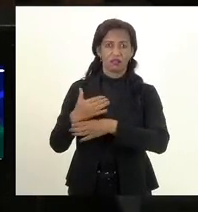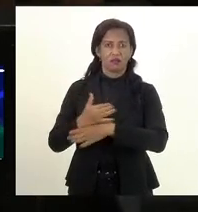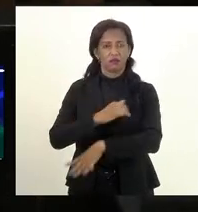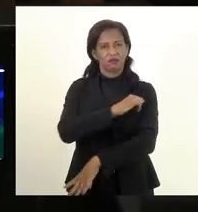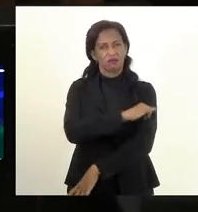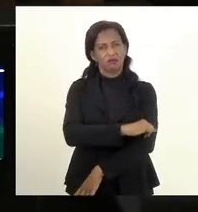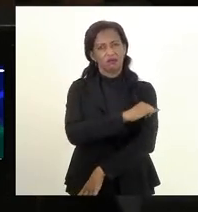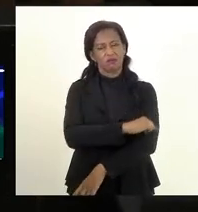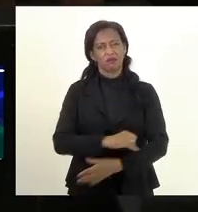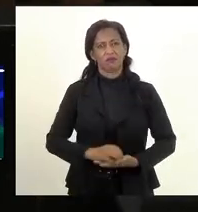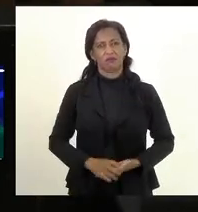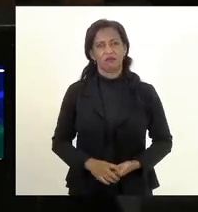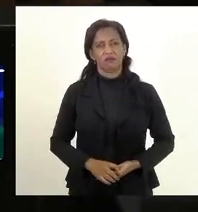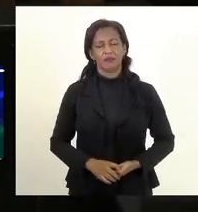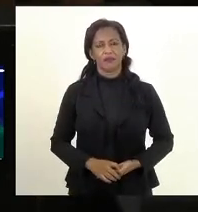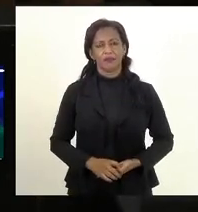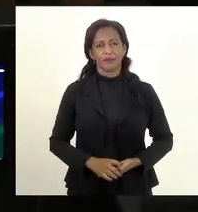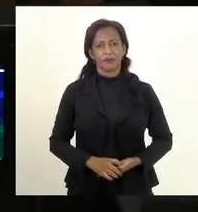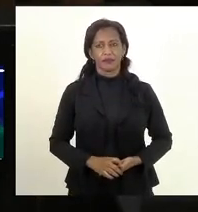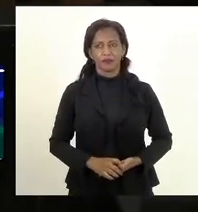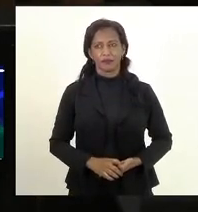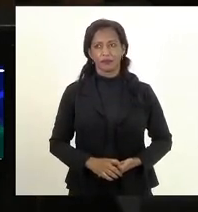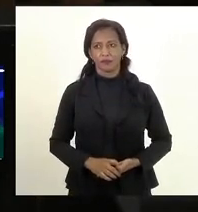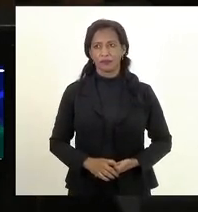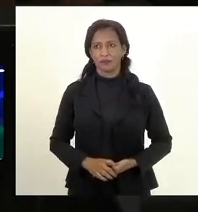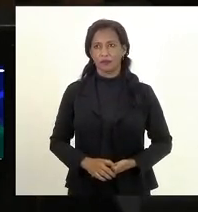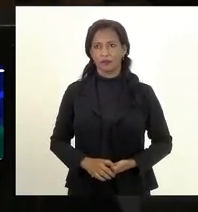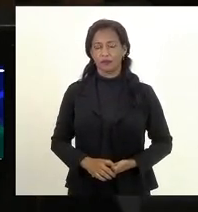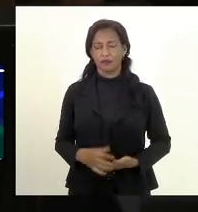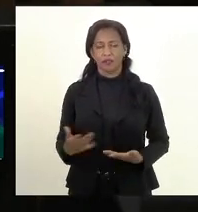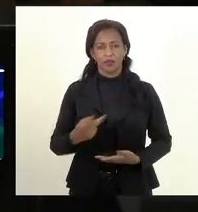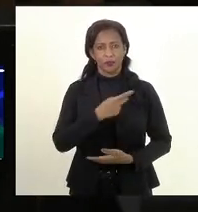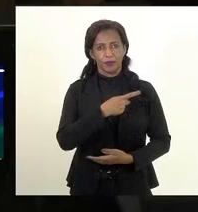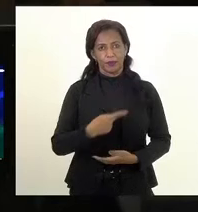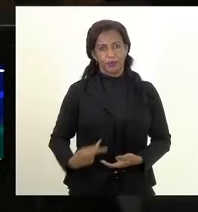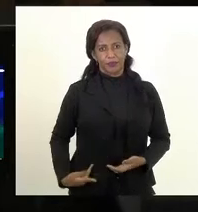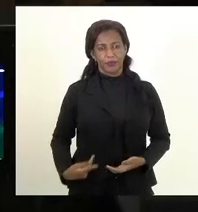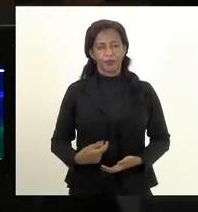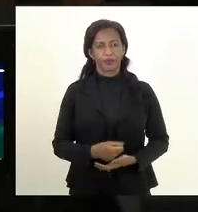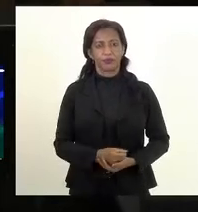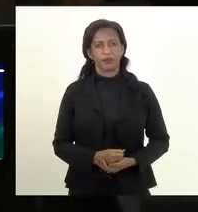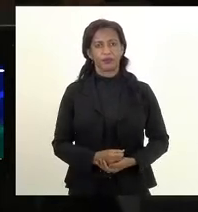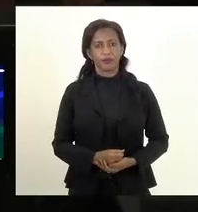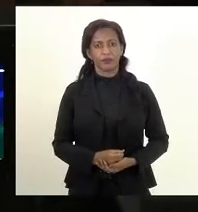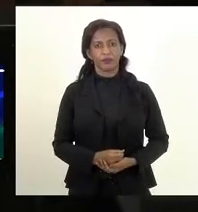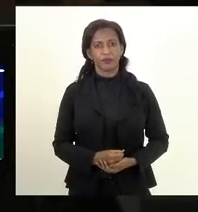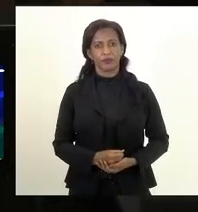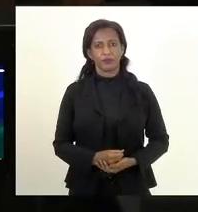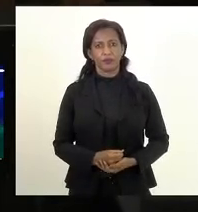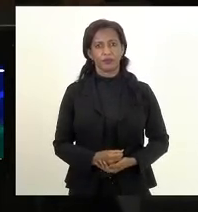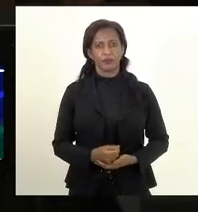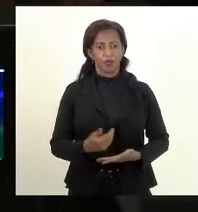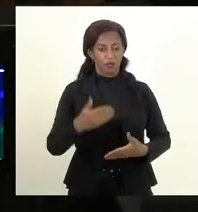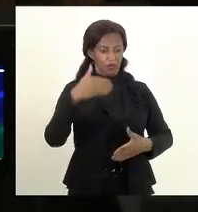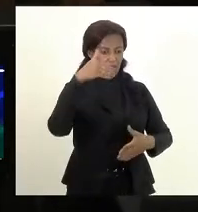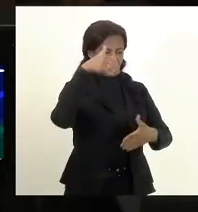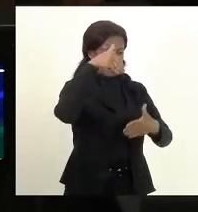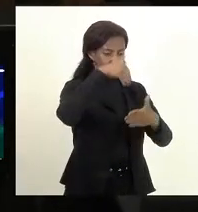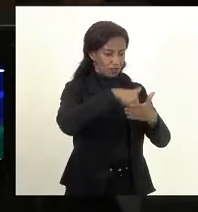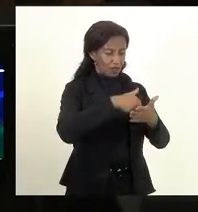Rio de Janeiro o hino um presidente o que se elegeu deputado